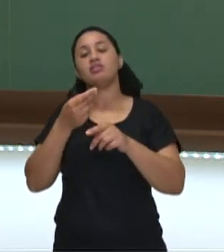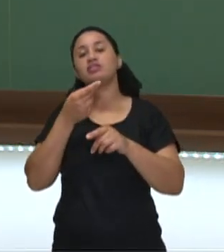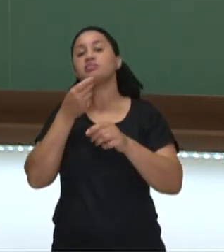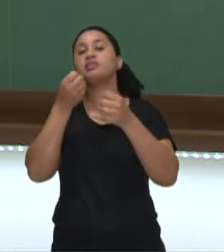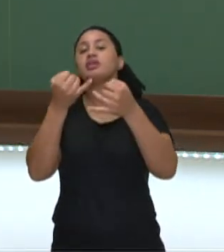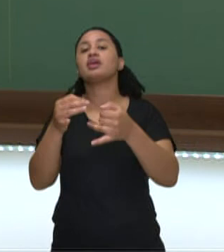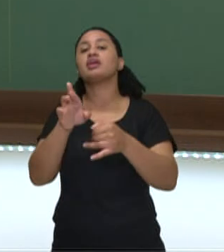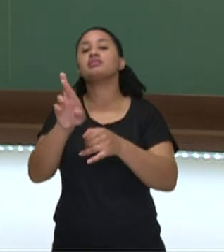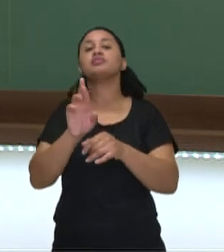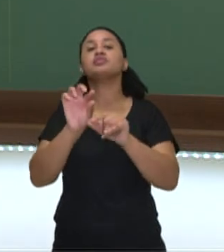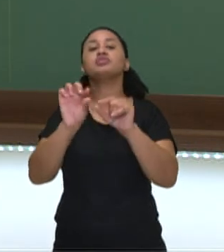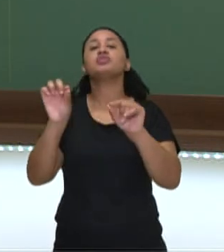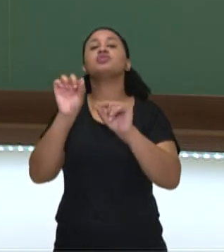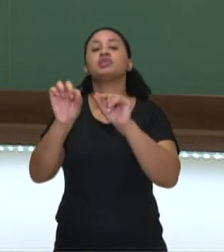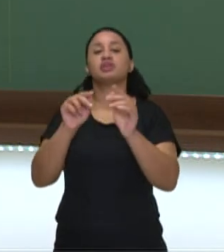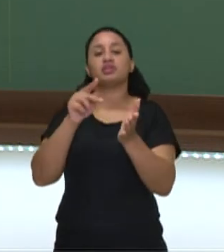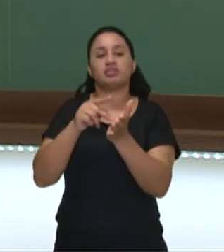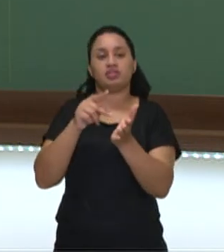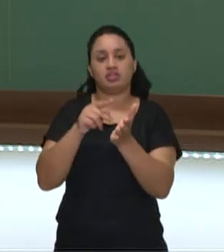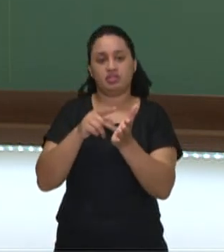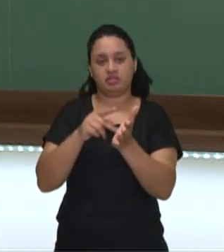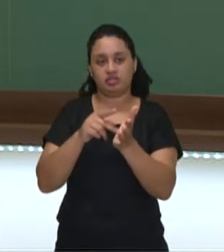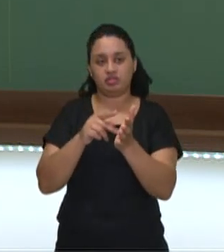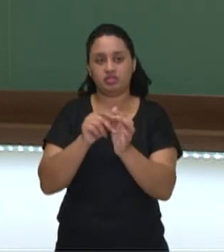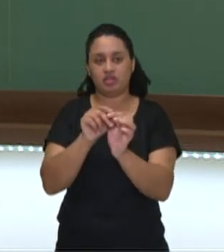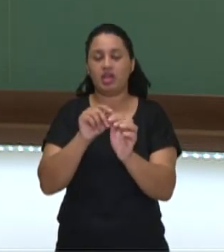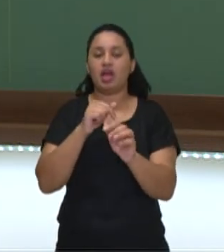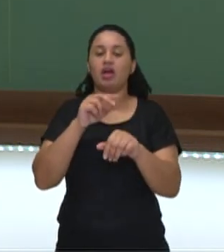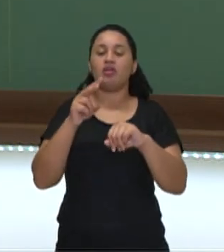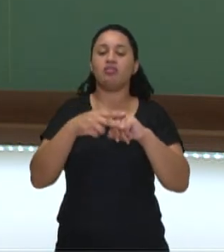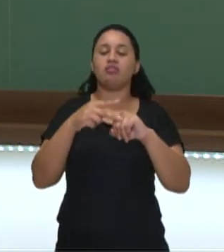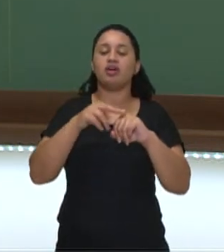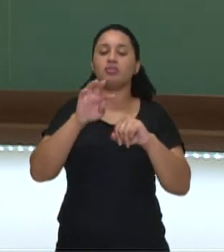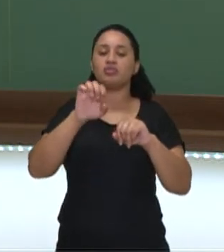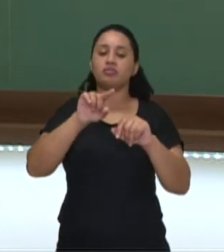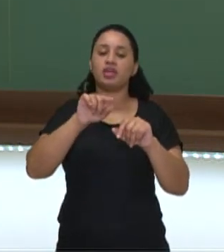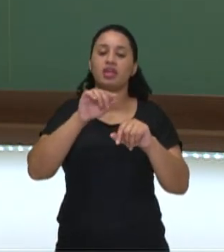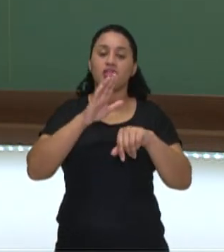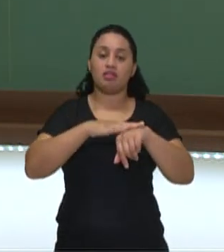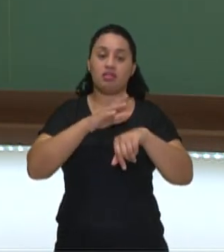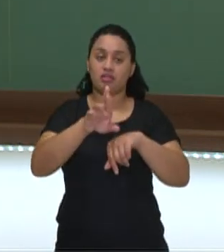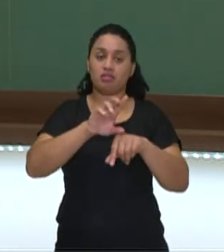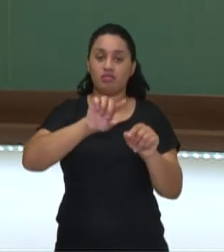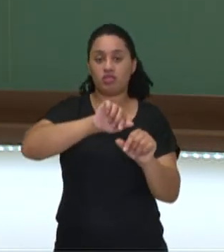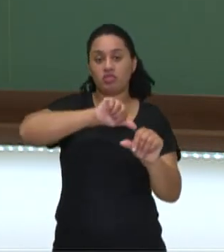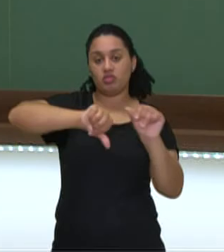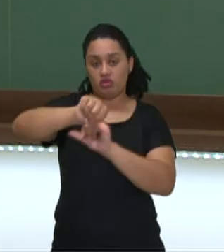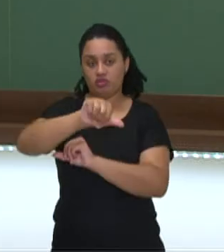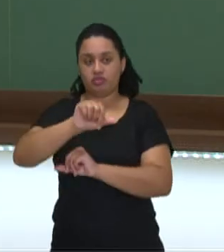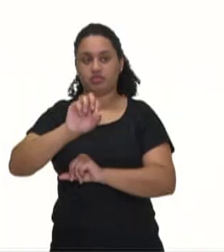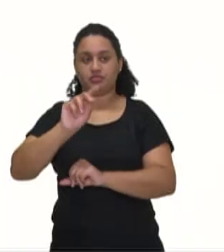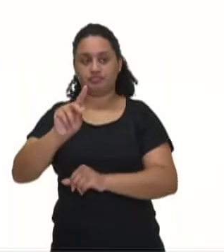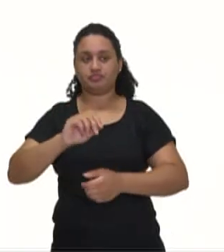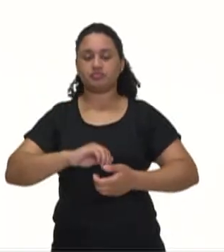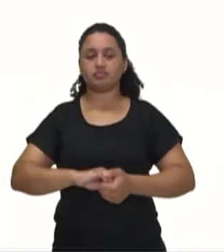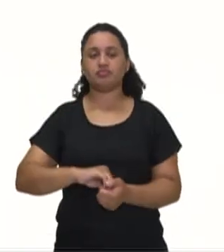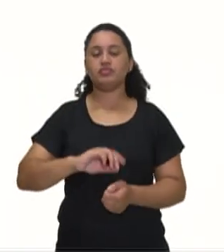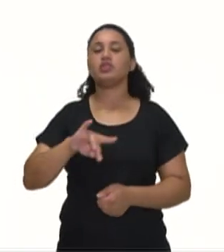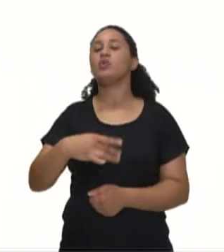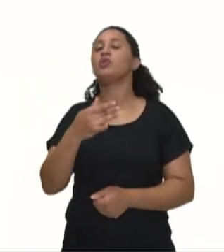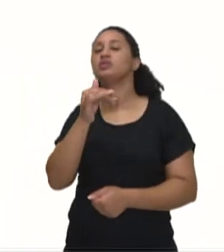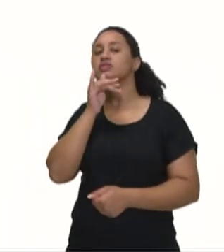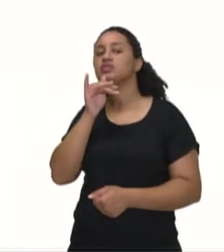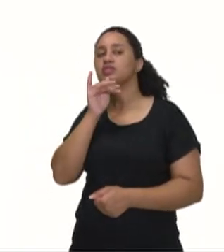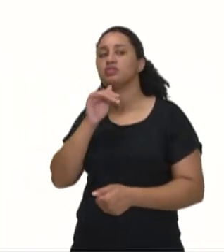interessa se é negativo ou não. Na hora da resposta, verbo to be sempre depois do sujeito. What is she doing? O que ela